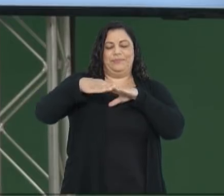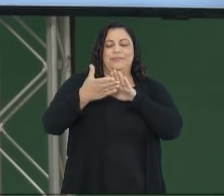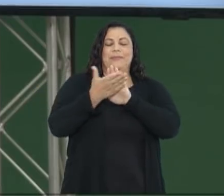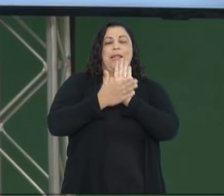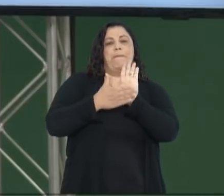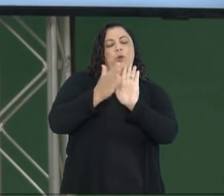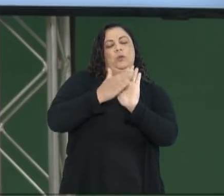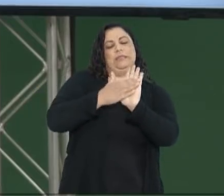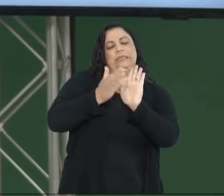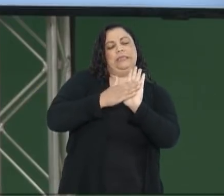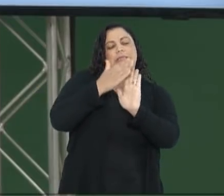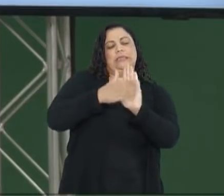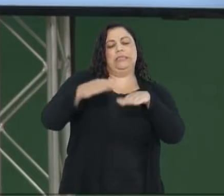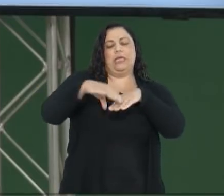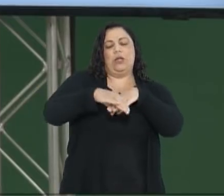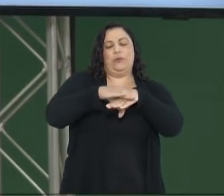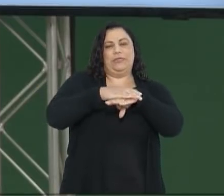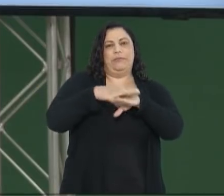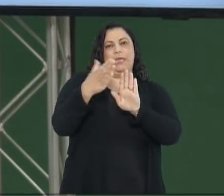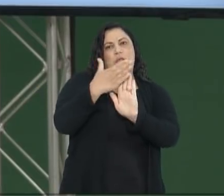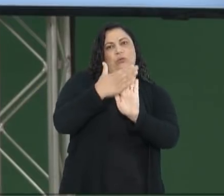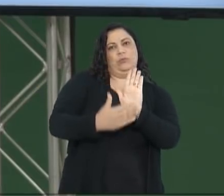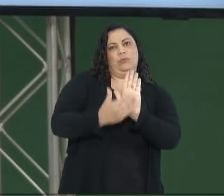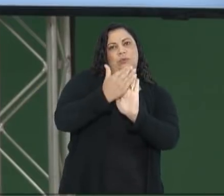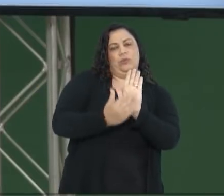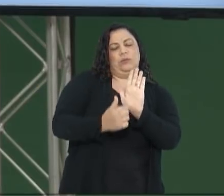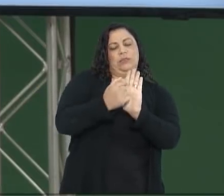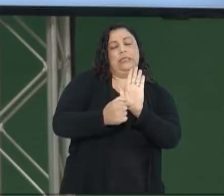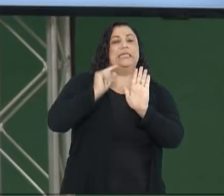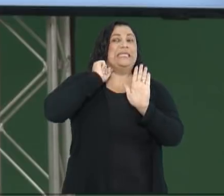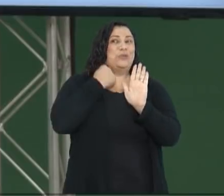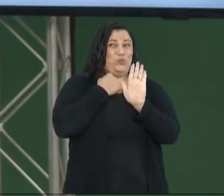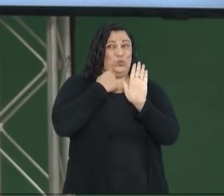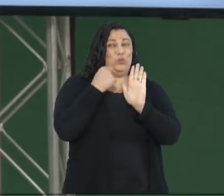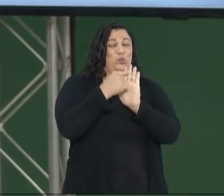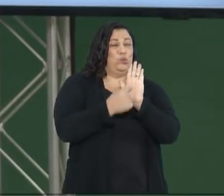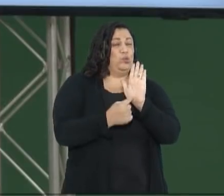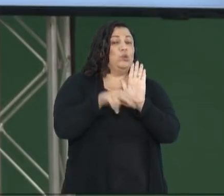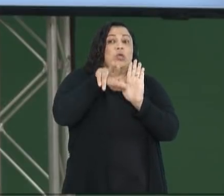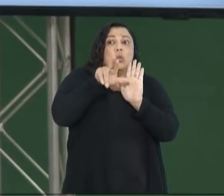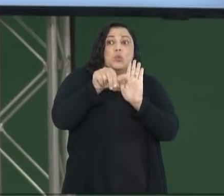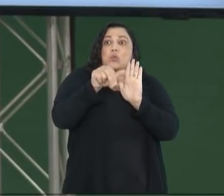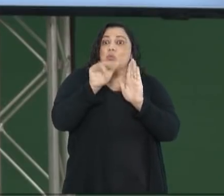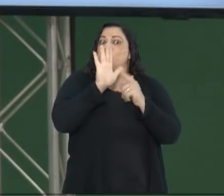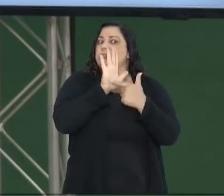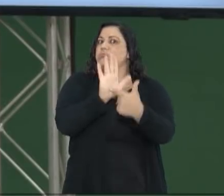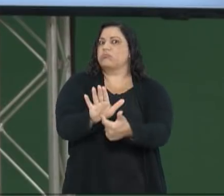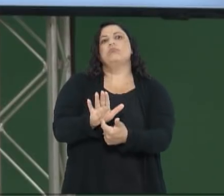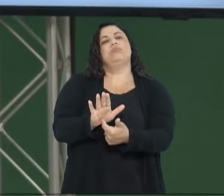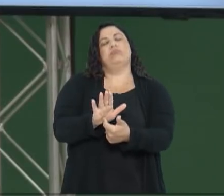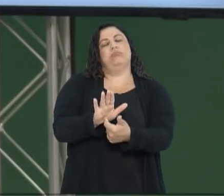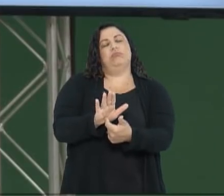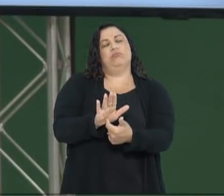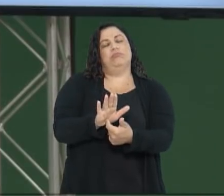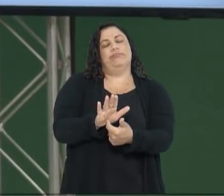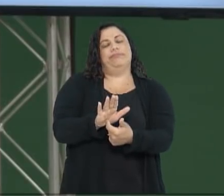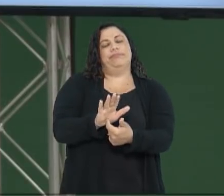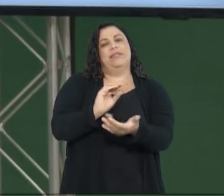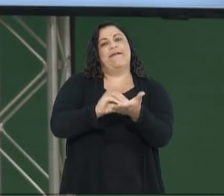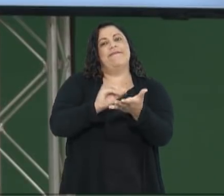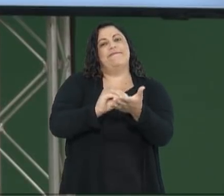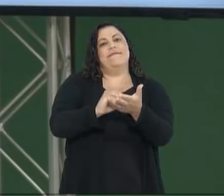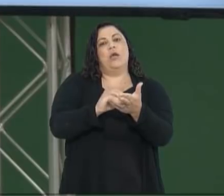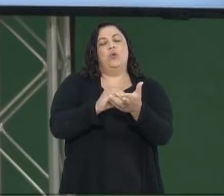sapato é suja e é algo que não deve ser mostrado. Então, você nunca senta mostrando a sola do sapato na Turquia, né? Que é desagradável.